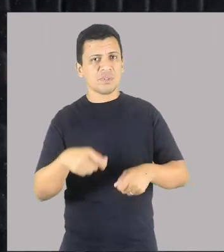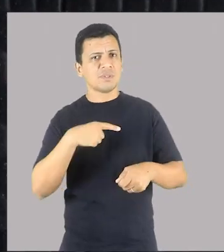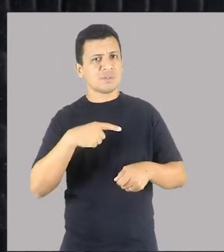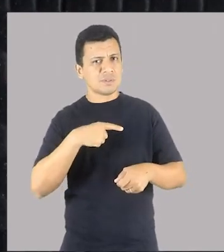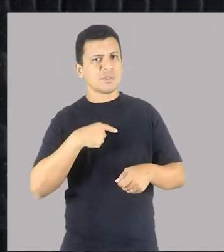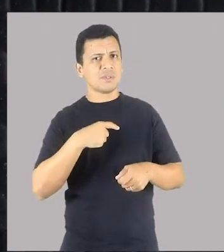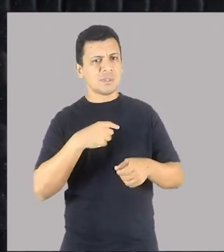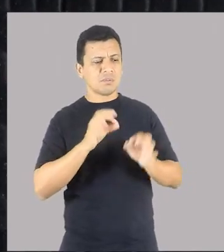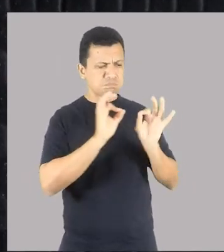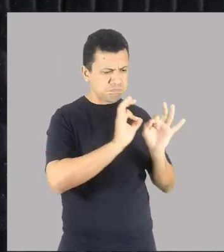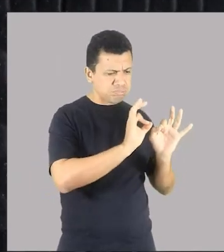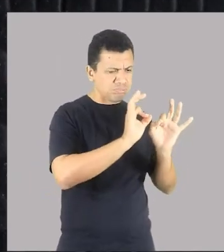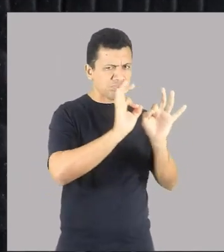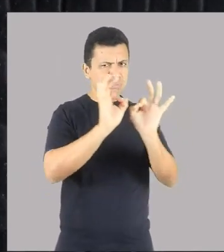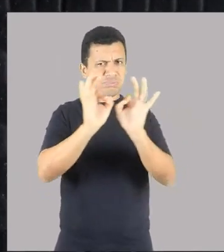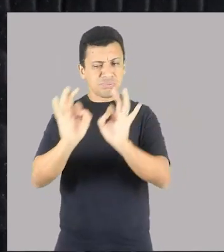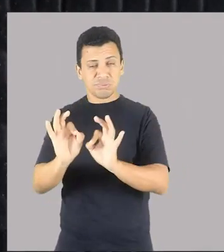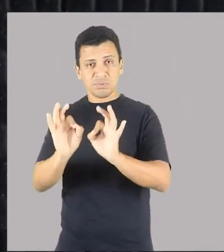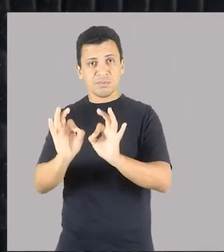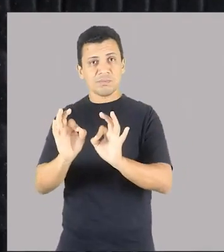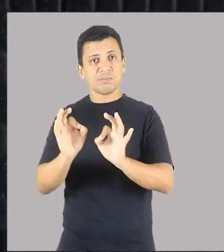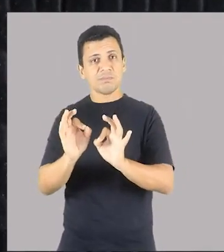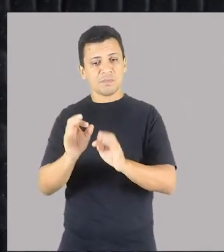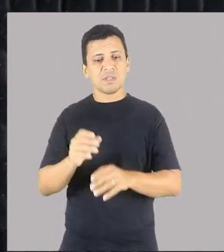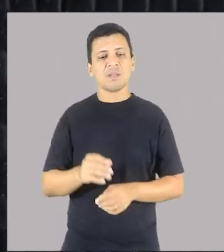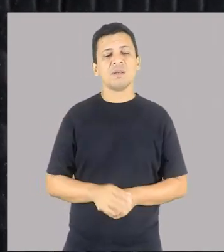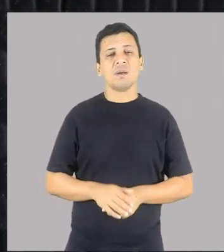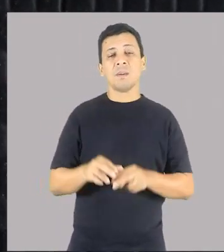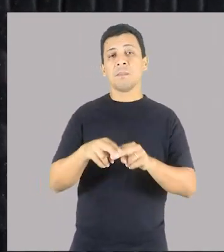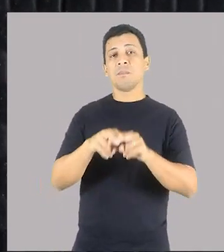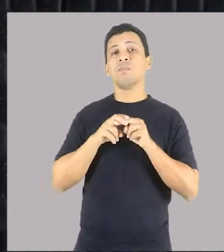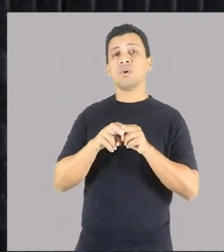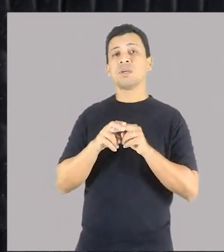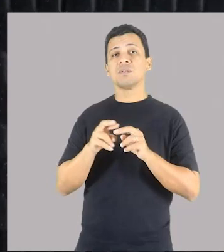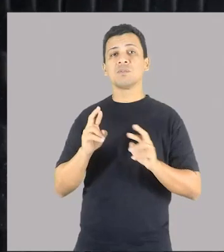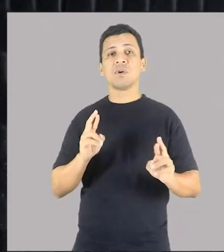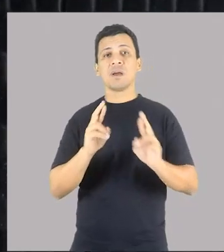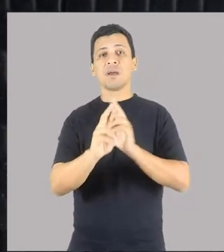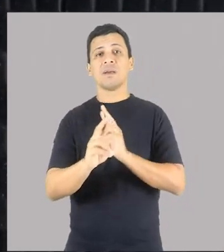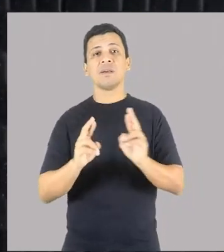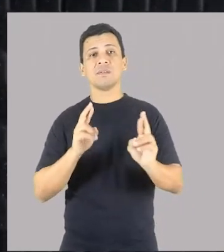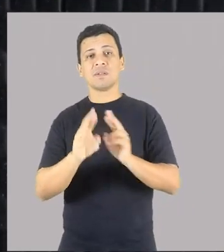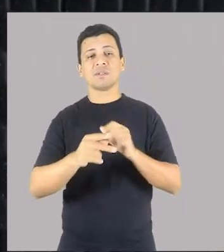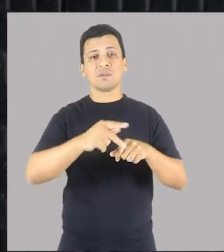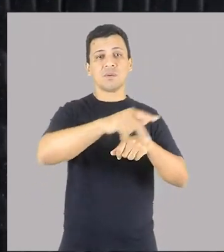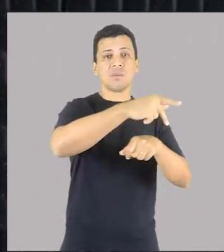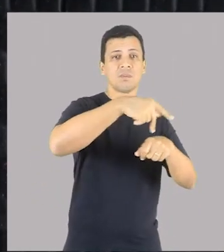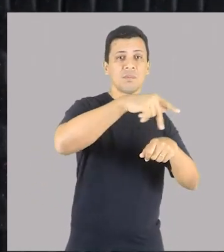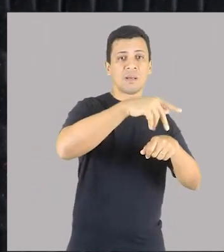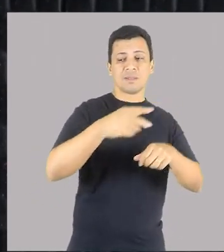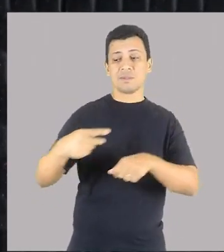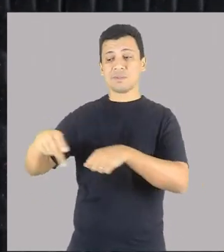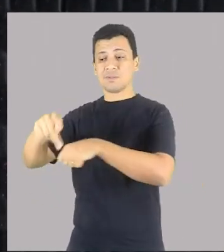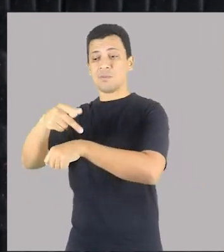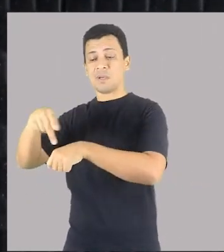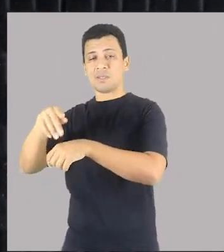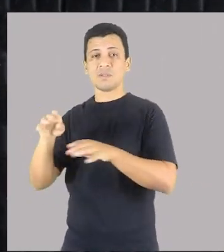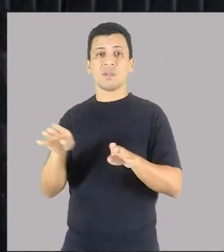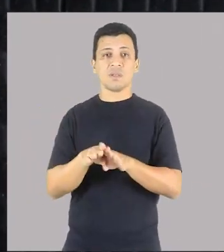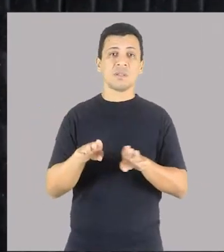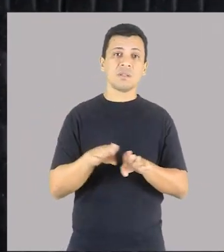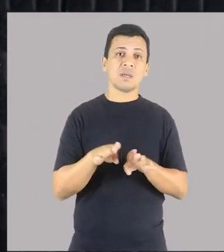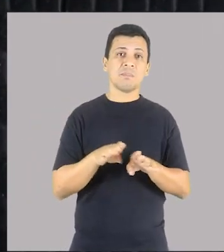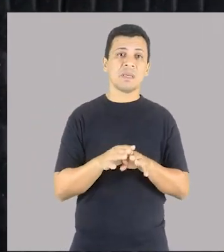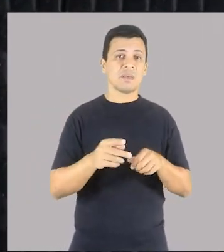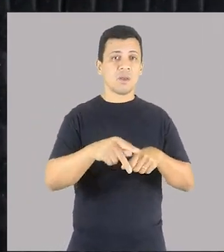maior observação, ok? Por isso, nessas relações do Estado com o Estado e das relações do Estado com